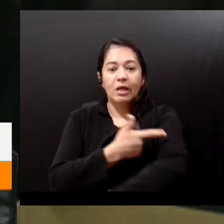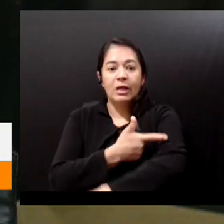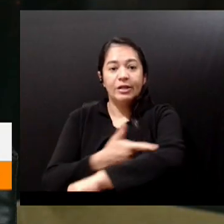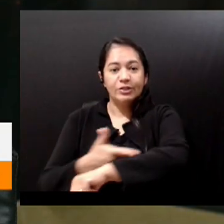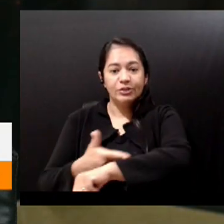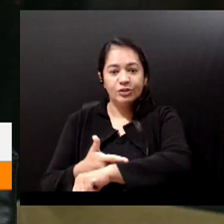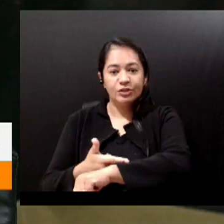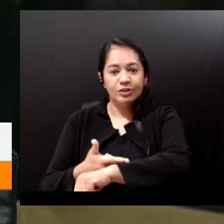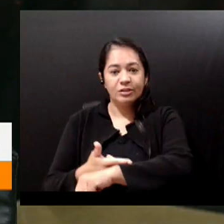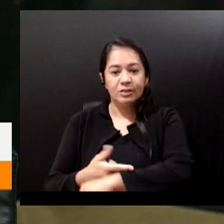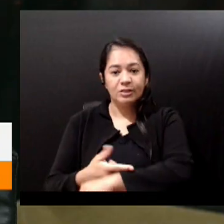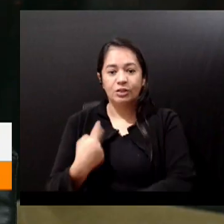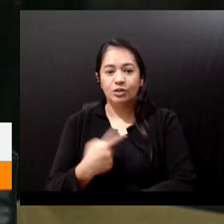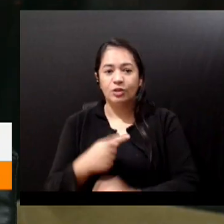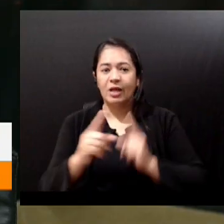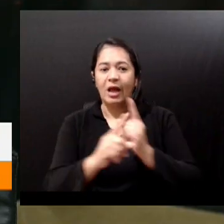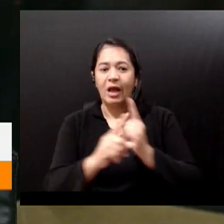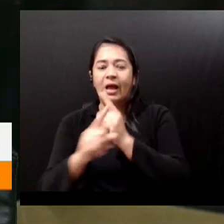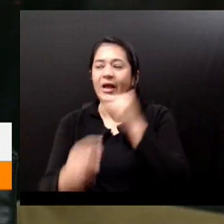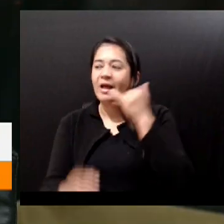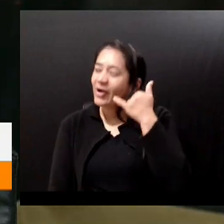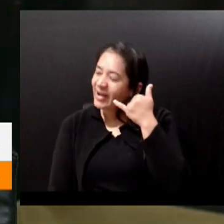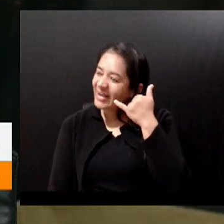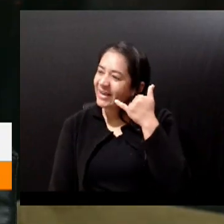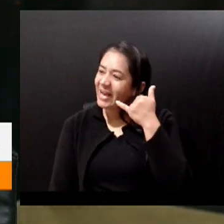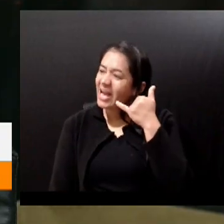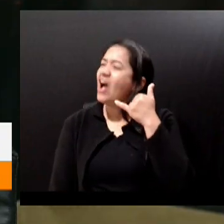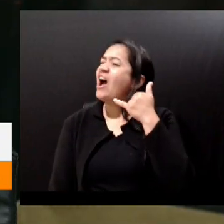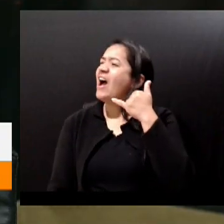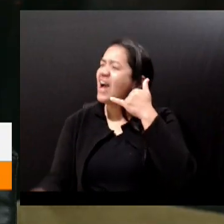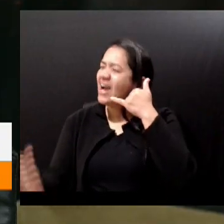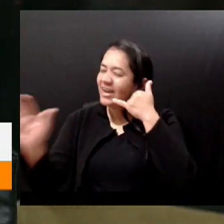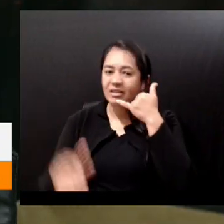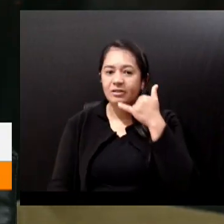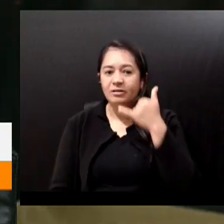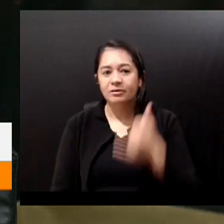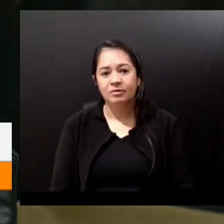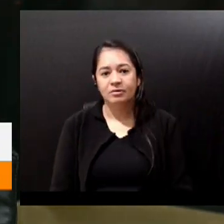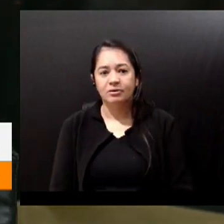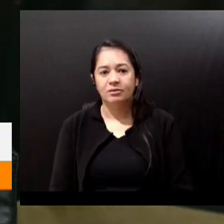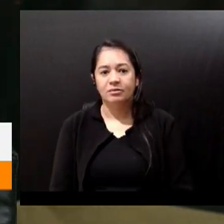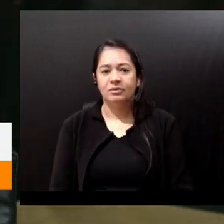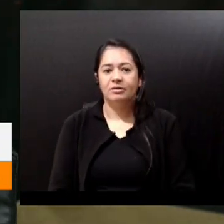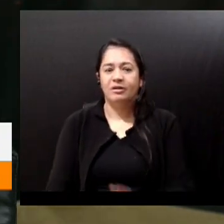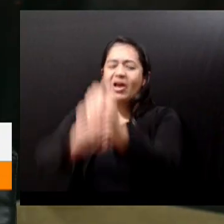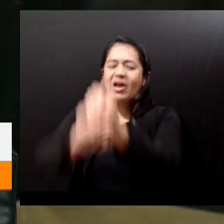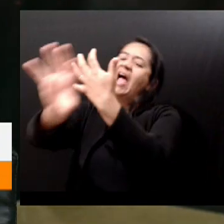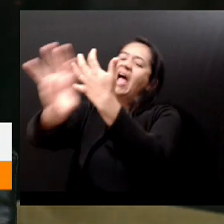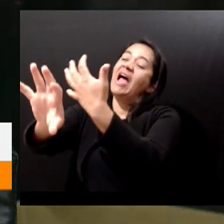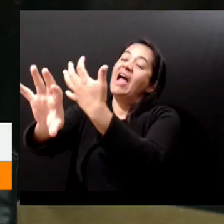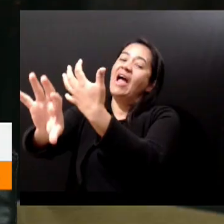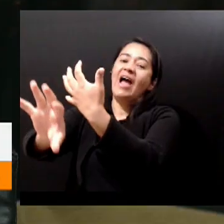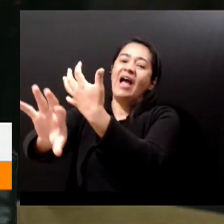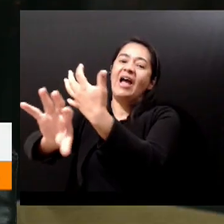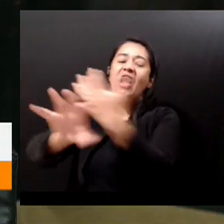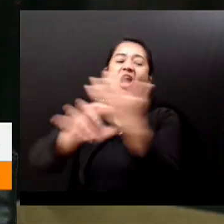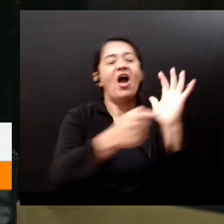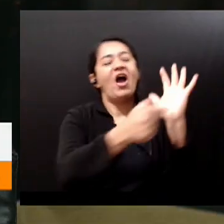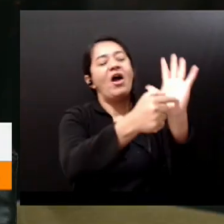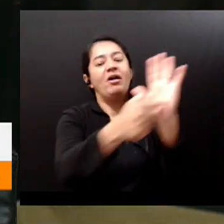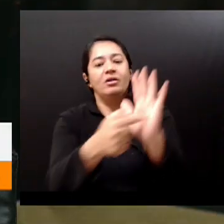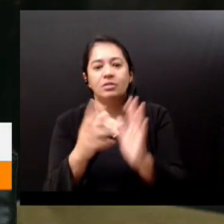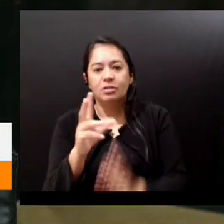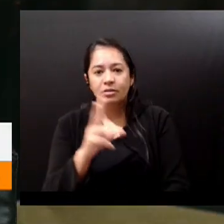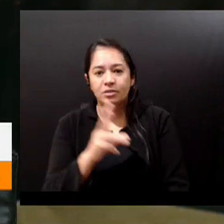o telefone, oi, tudo bem? Ou então pega lá, tá ligando, olha aqui, e tal. Gente, é